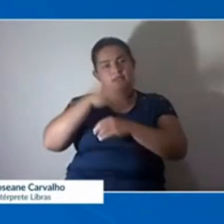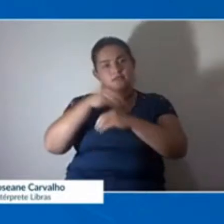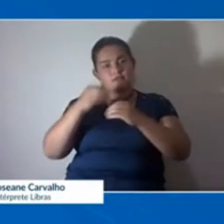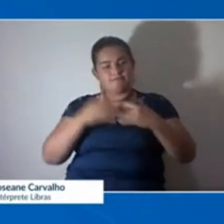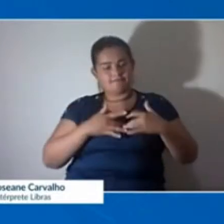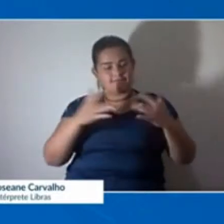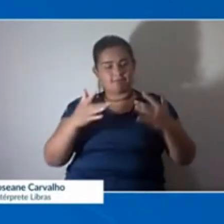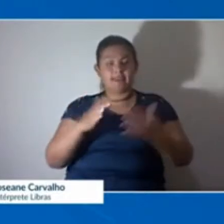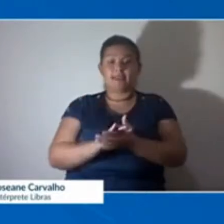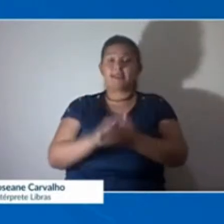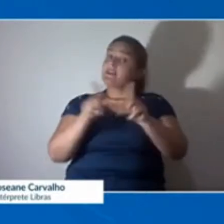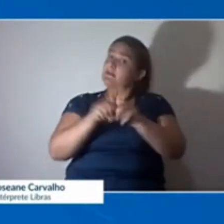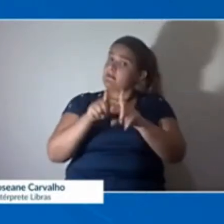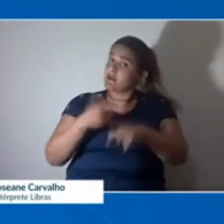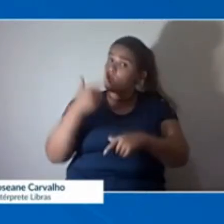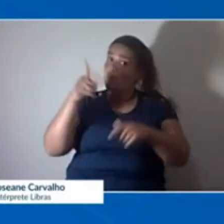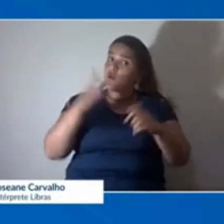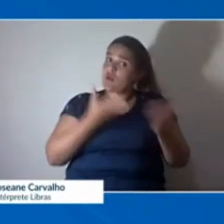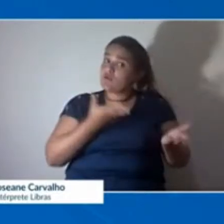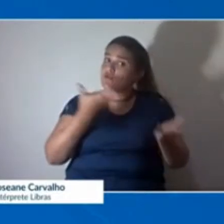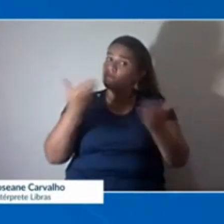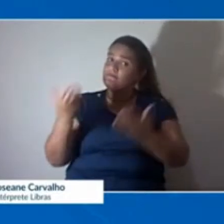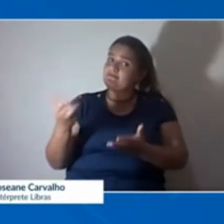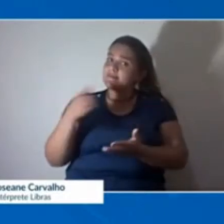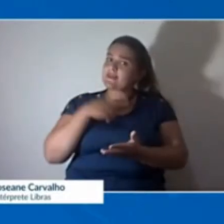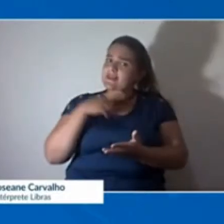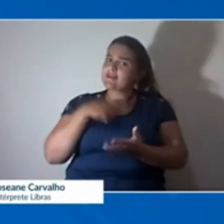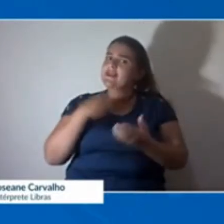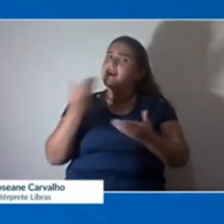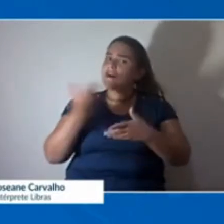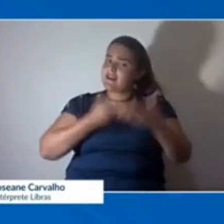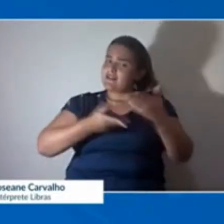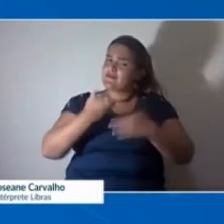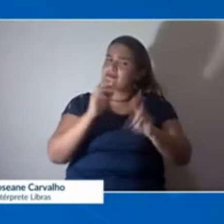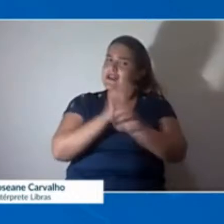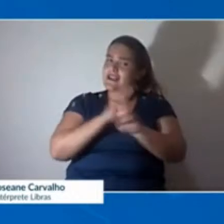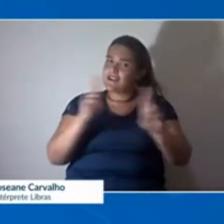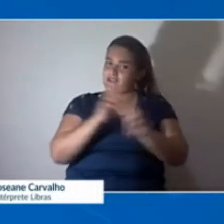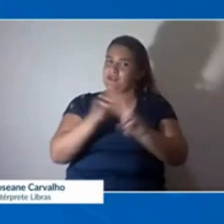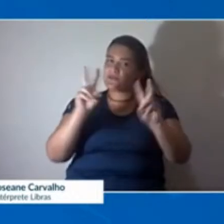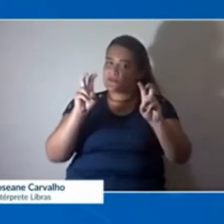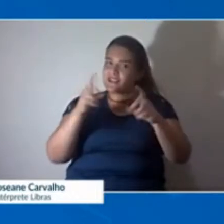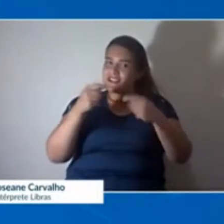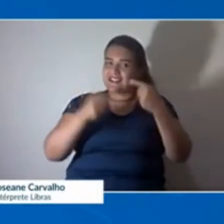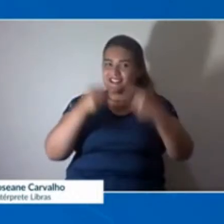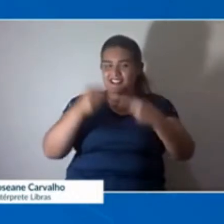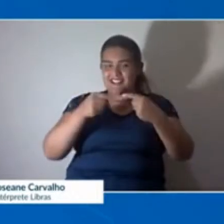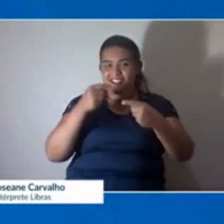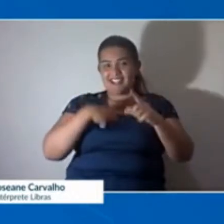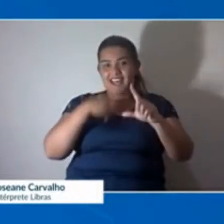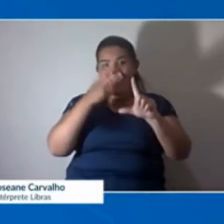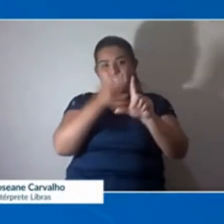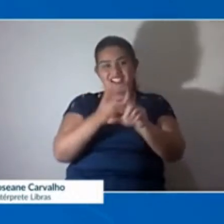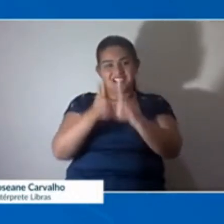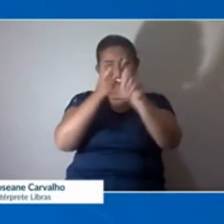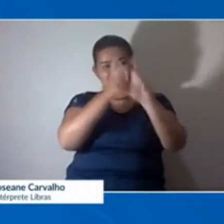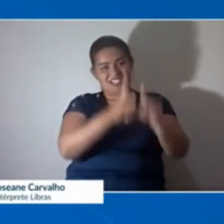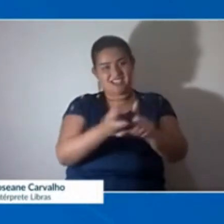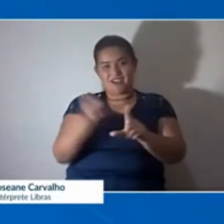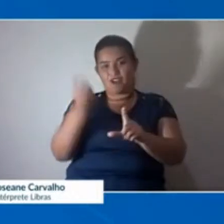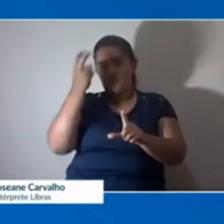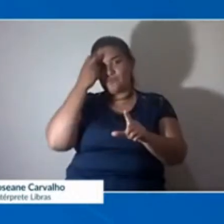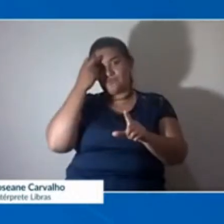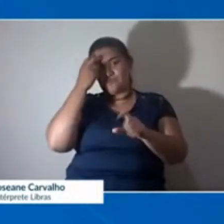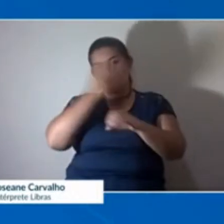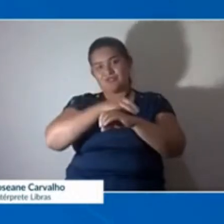convite, e é um convite que tem muito a ver com o que a gente conversou aqui hoje. Nas lives Cultura na UFG,